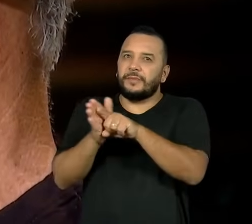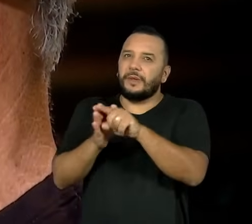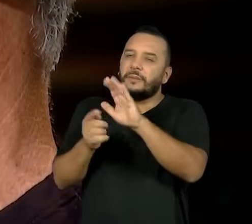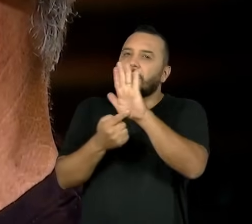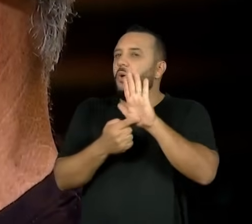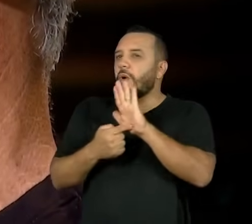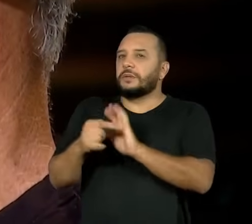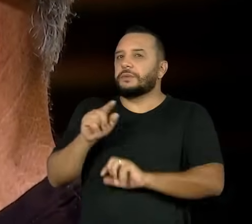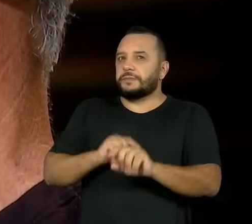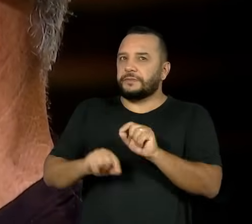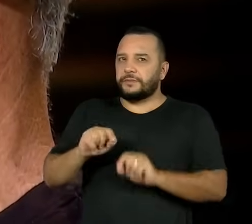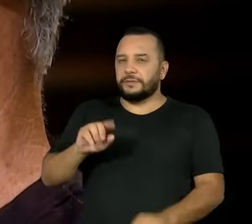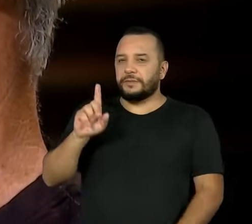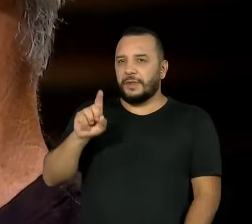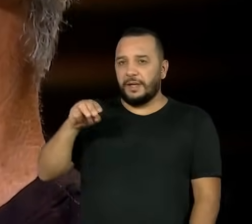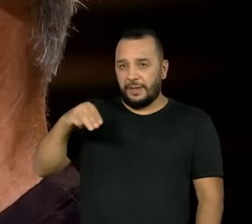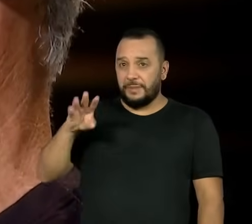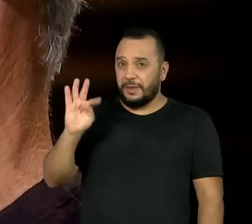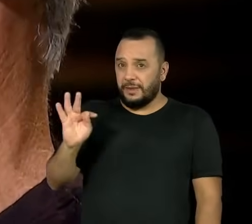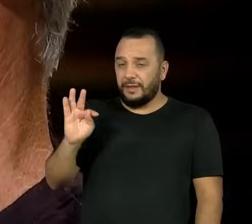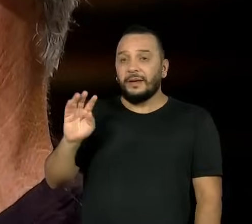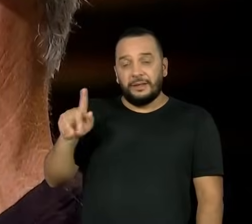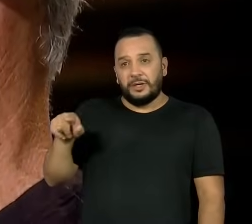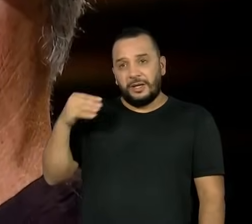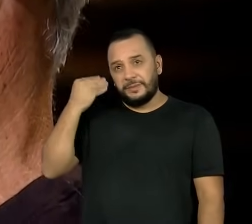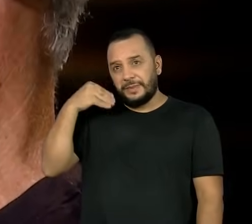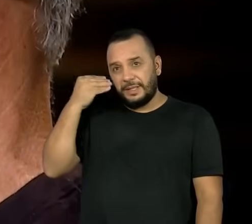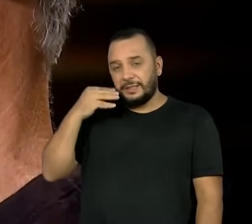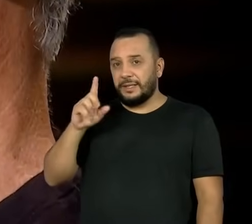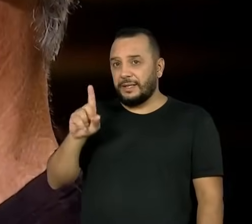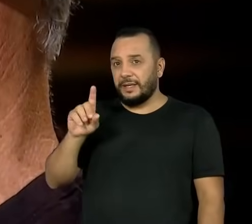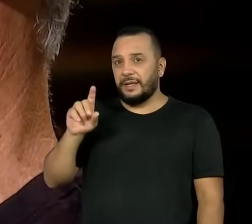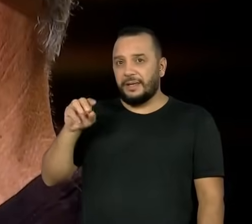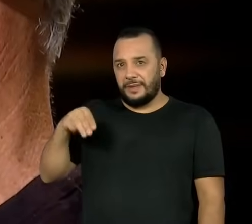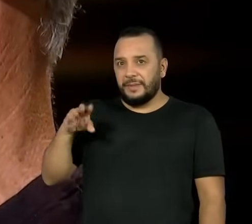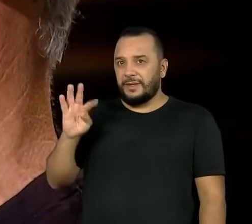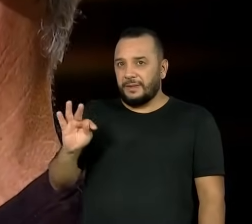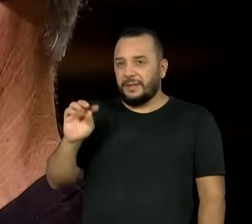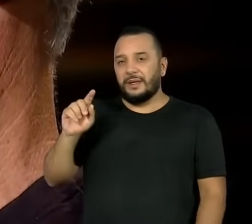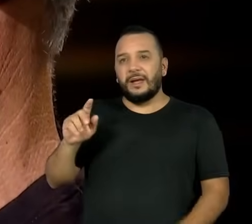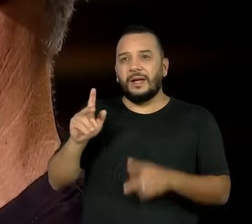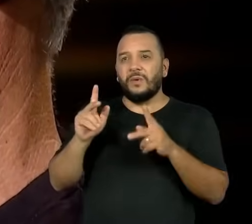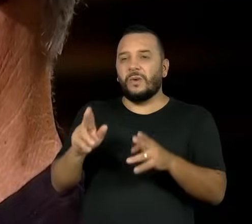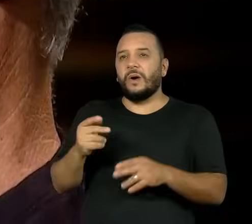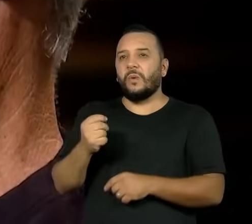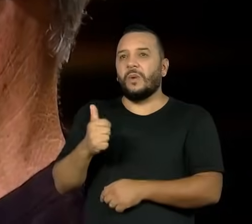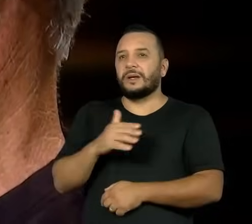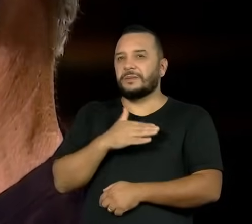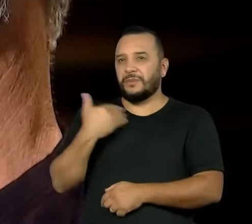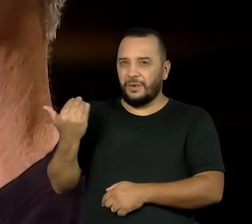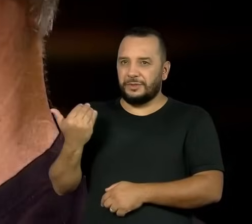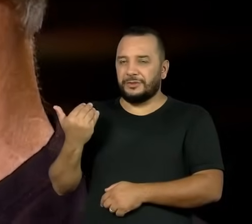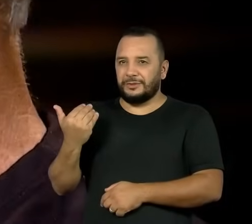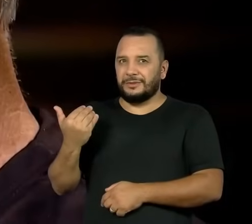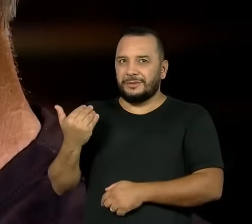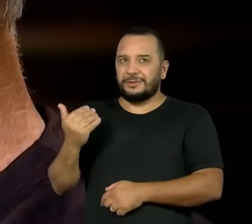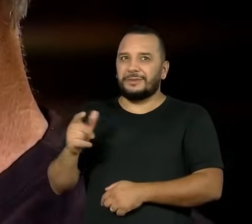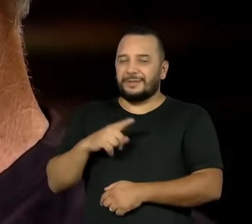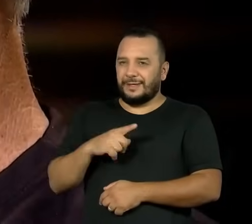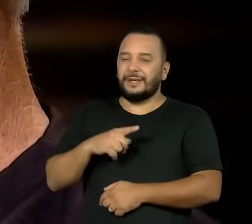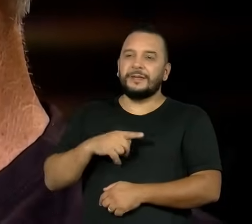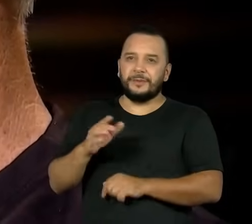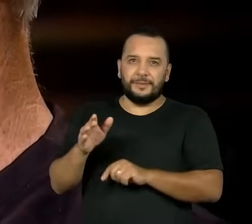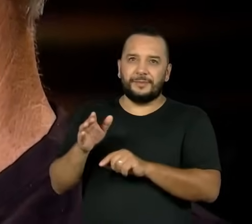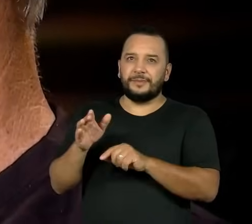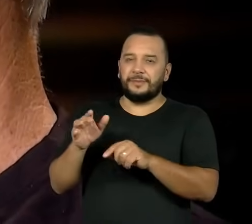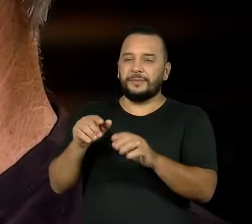que a DMT, a experiência com a DMT é semelhante a uma experiência de quase morte. Então tem questionários que você